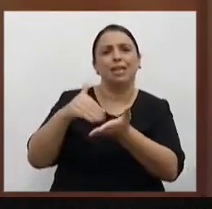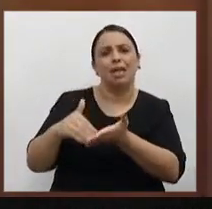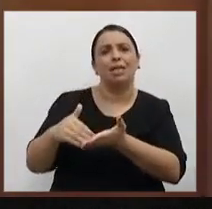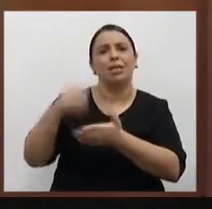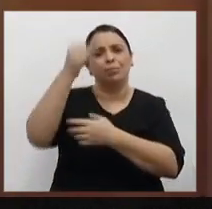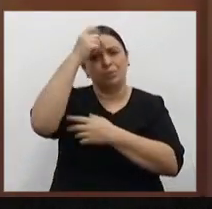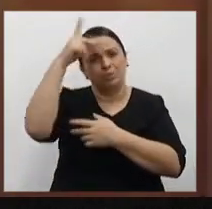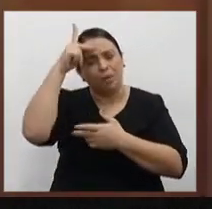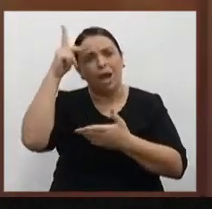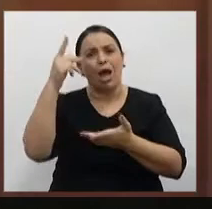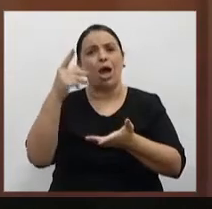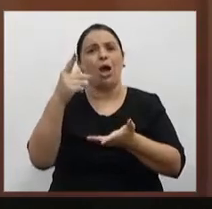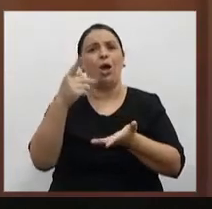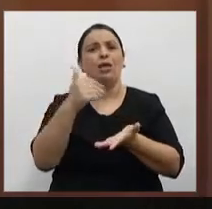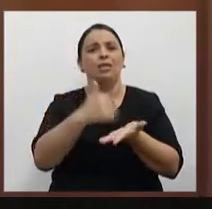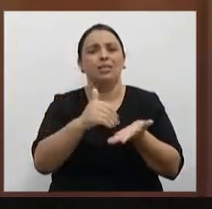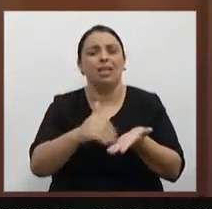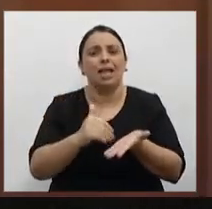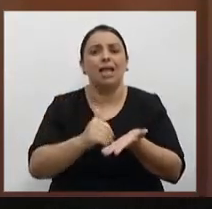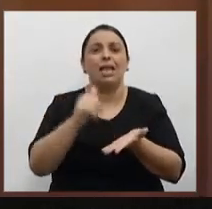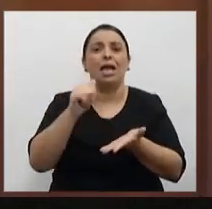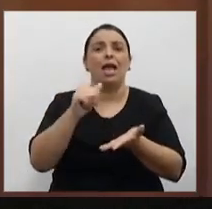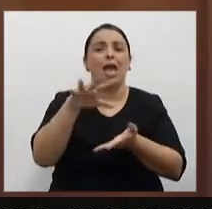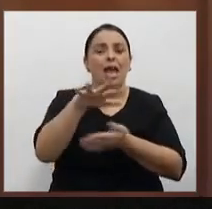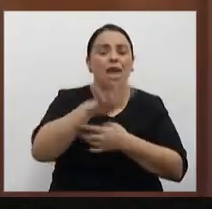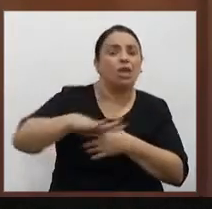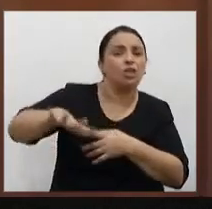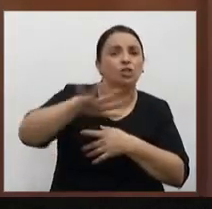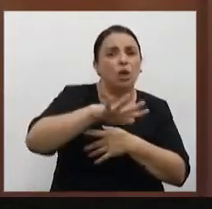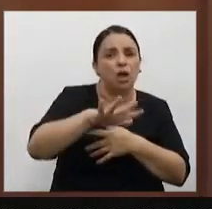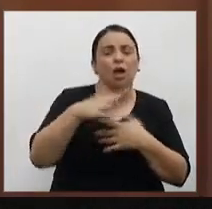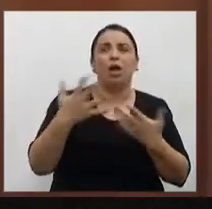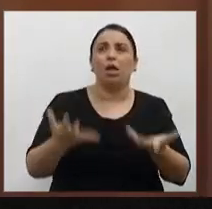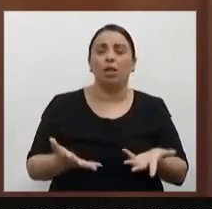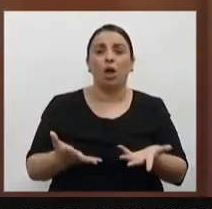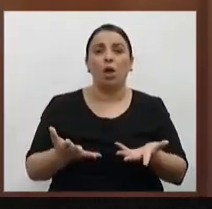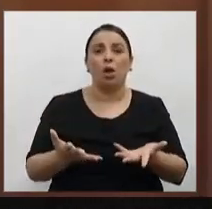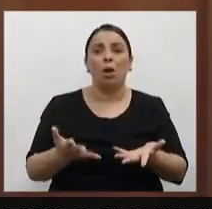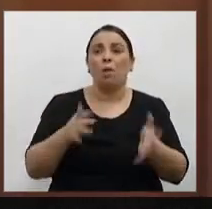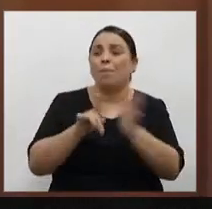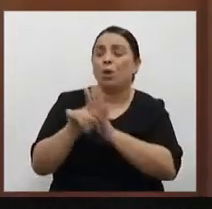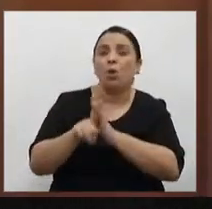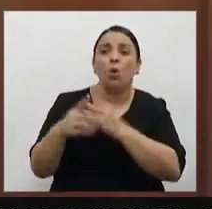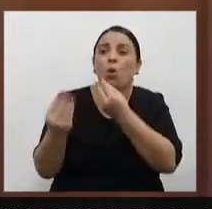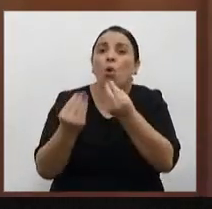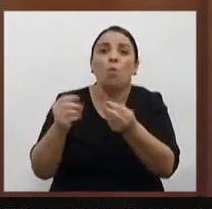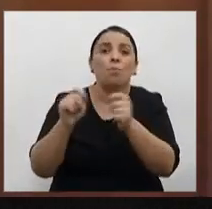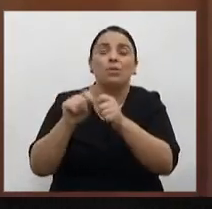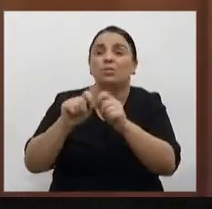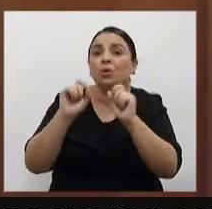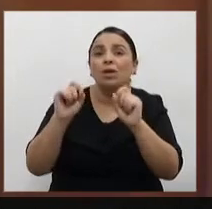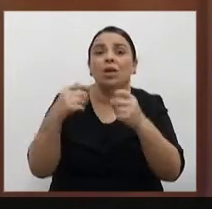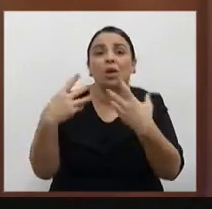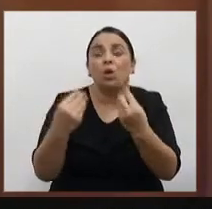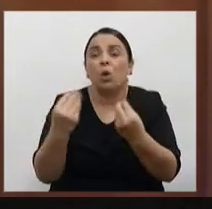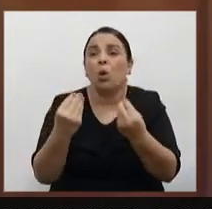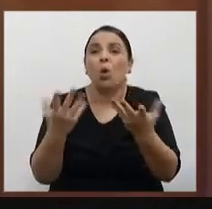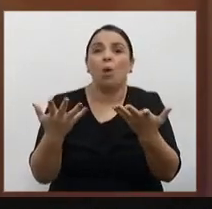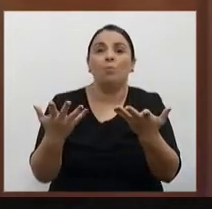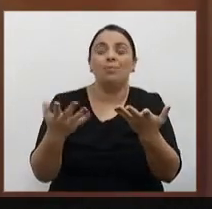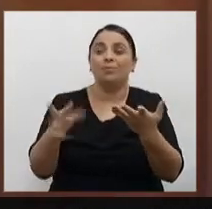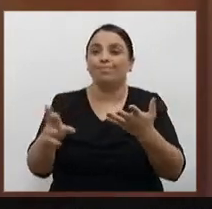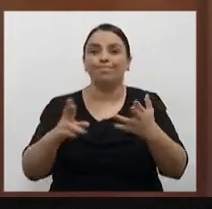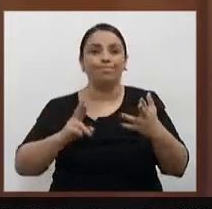à secretaria regional, o que, que se pode ser feito, né? E as respostas, como bem destacou o